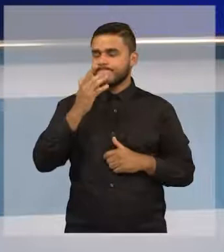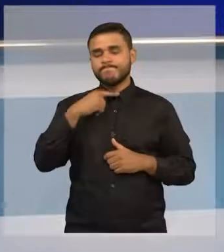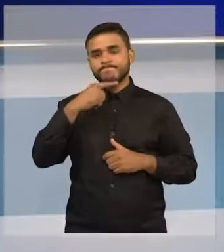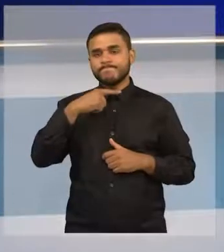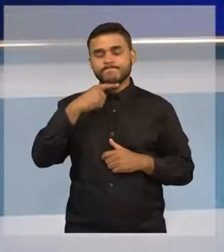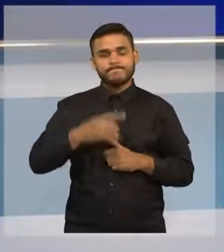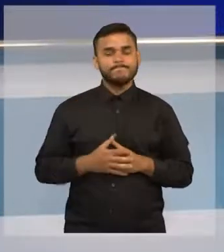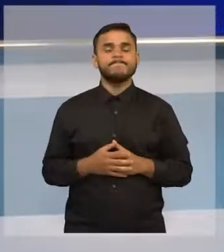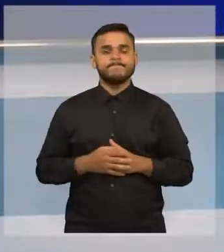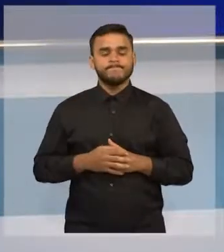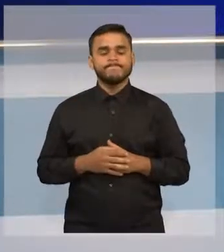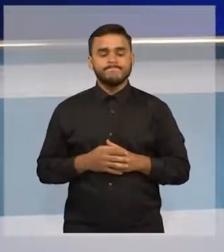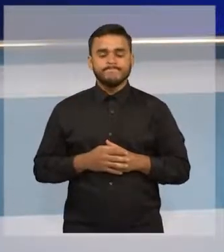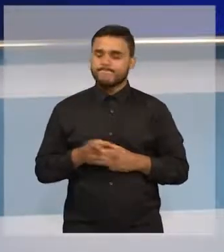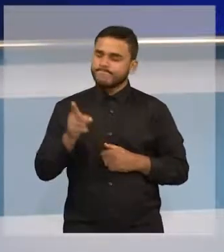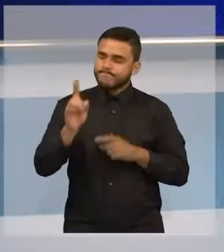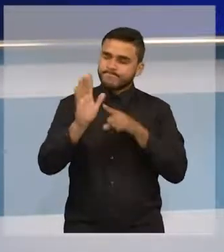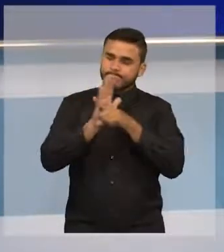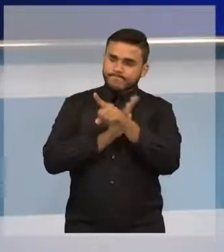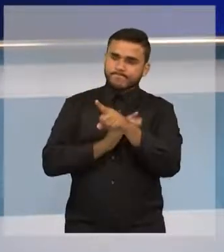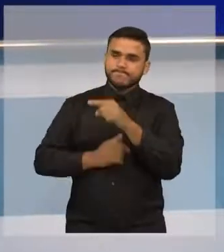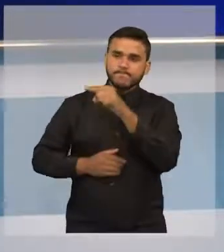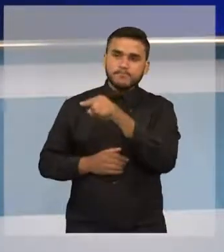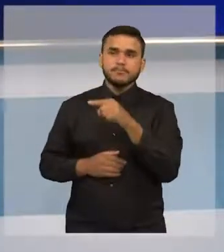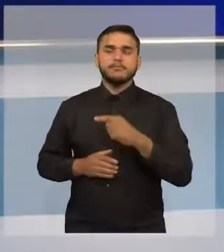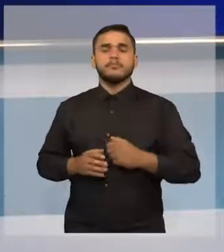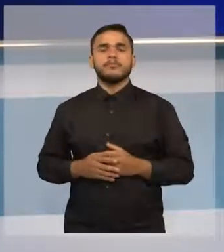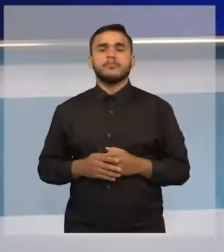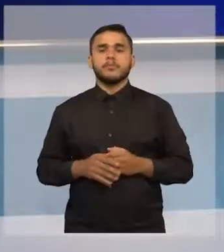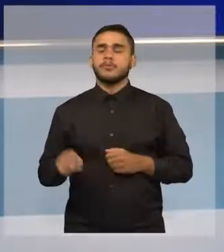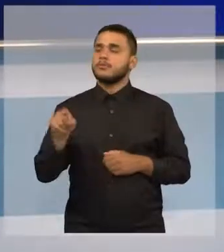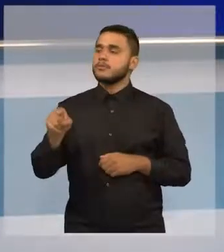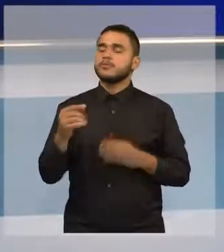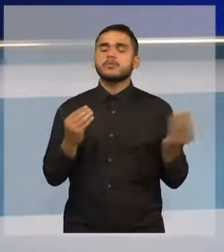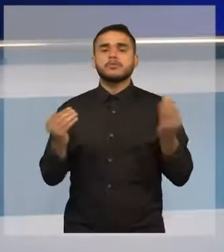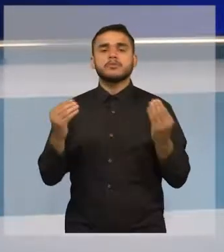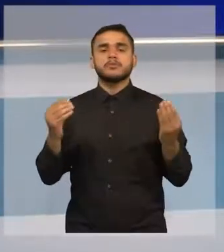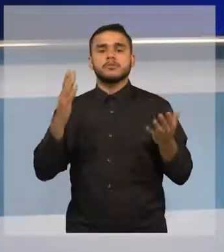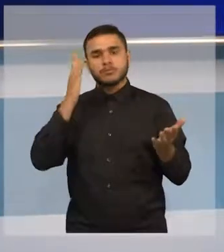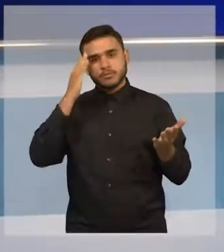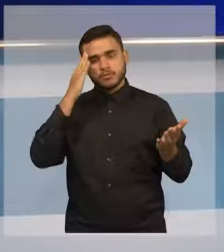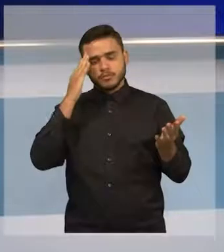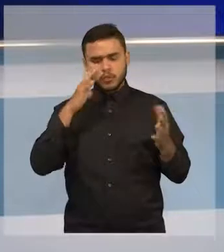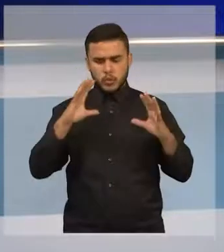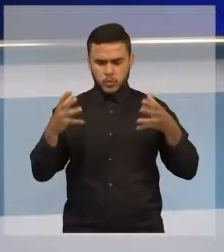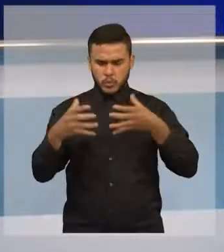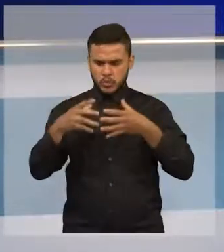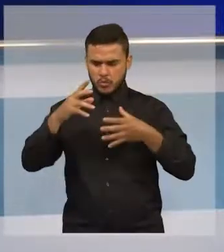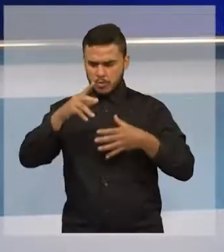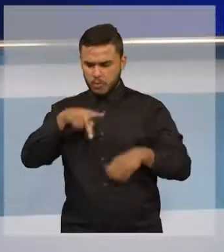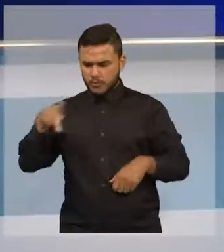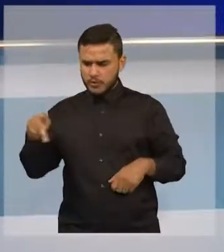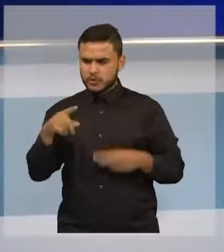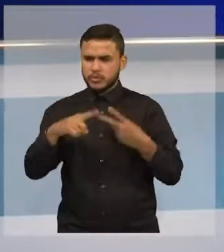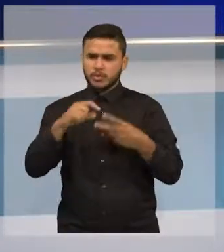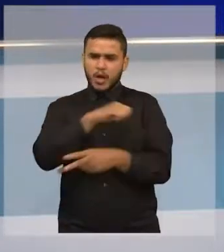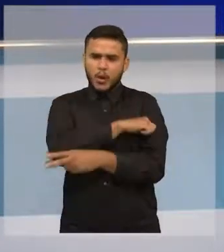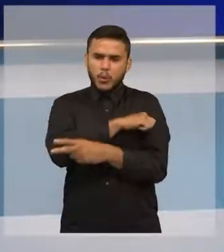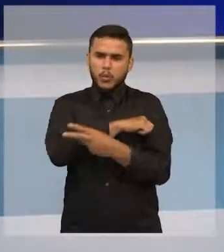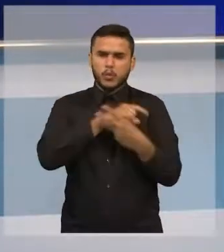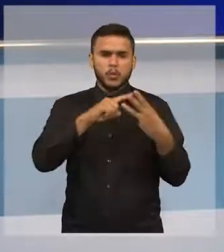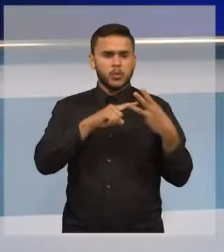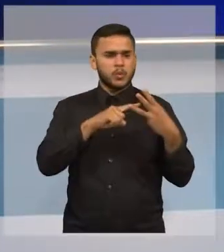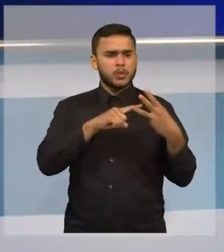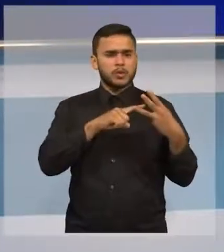Desconhecer um movimento reivindicatório nesse instante, por parte dos professores, do alunado, dos seus